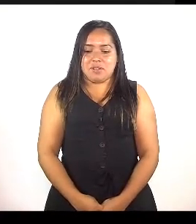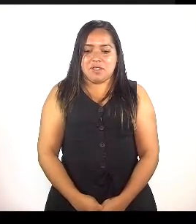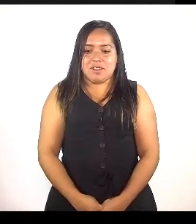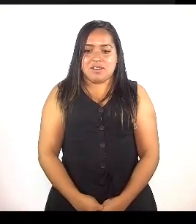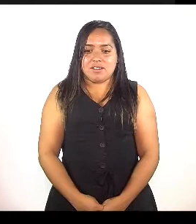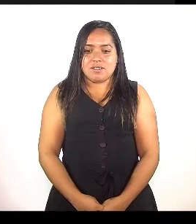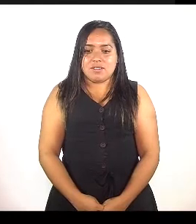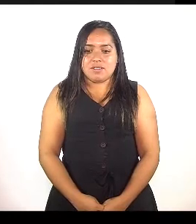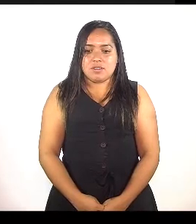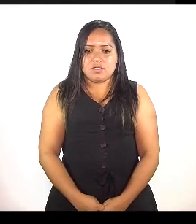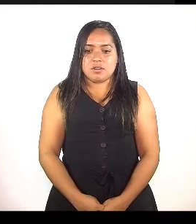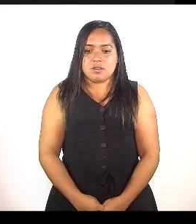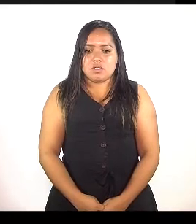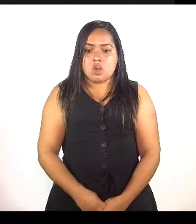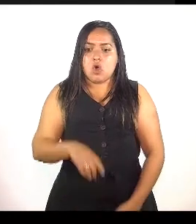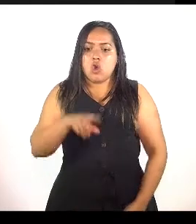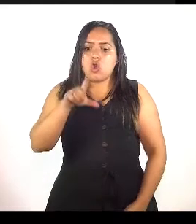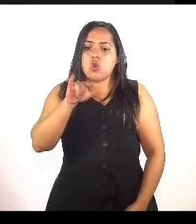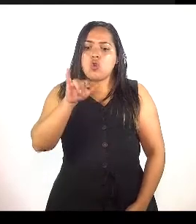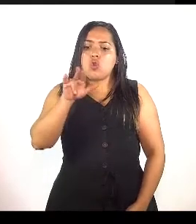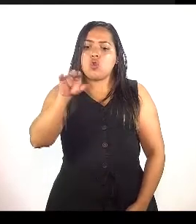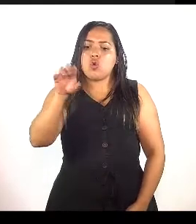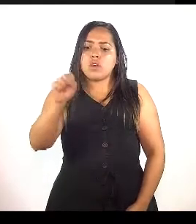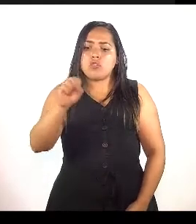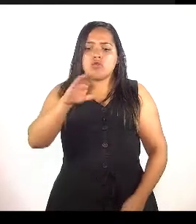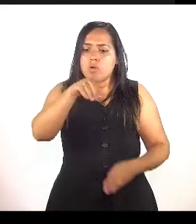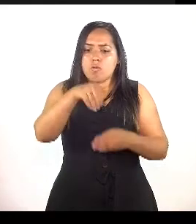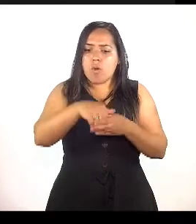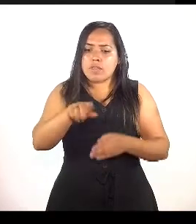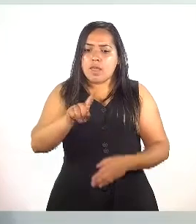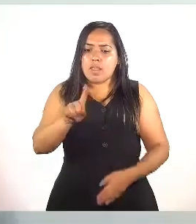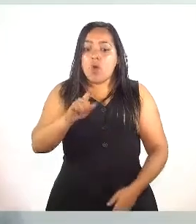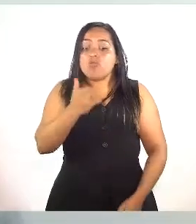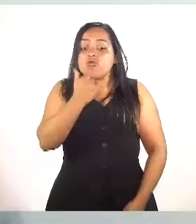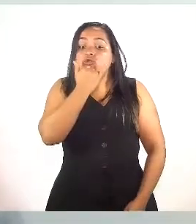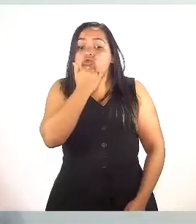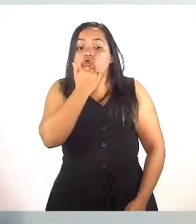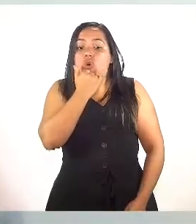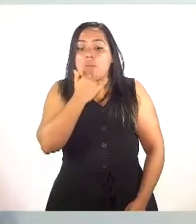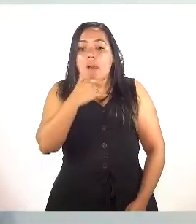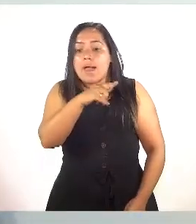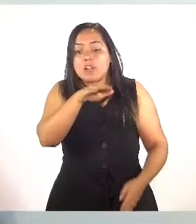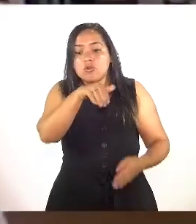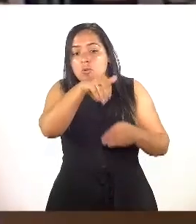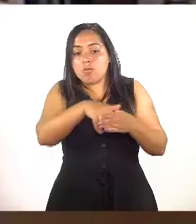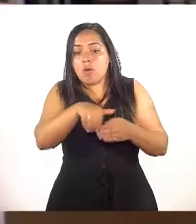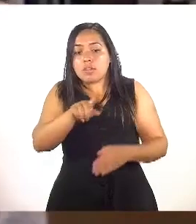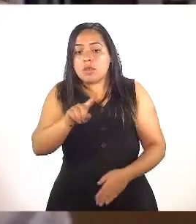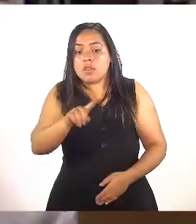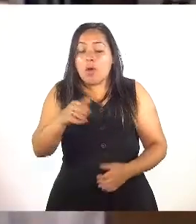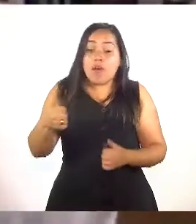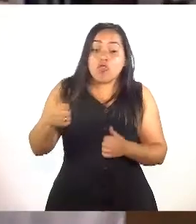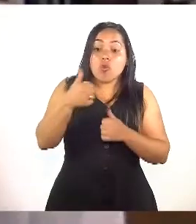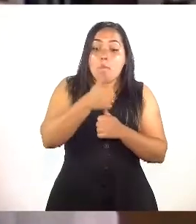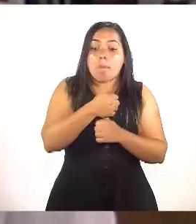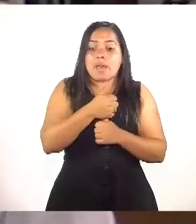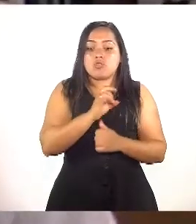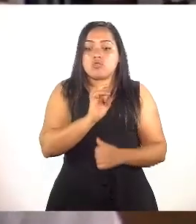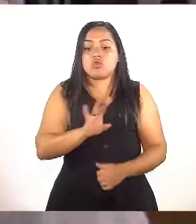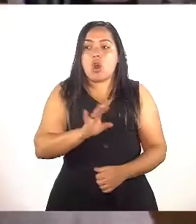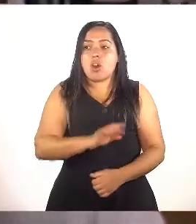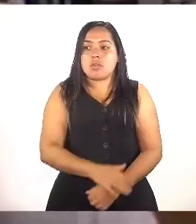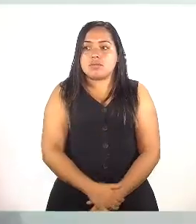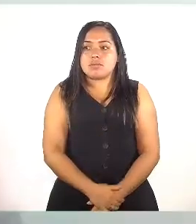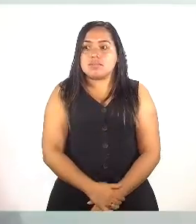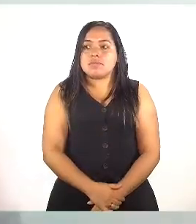Luiz, acho que não vota, não, presidente. Eu não voto. Perdão. O Luiz é suplente da comissão. Eu não sou suplente, não. Eu